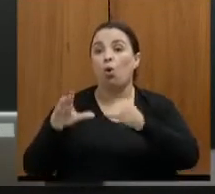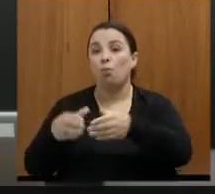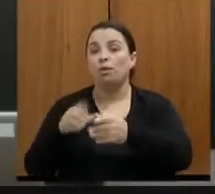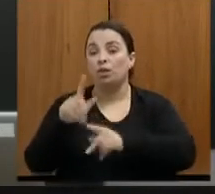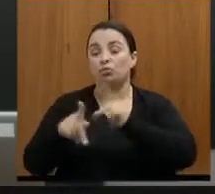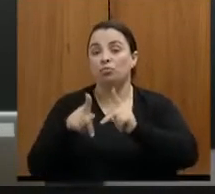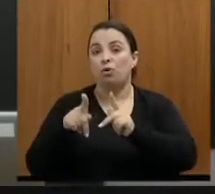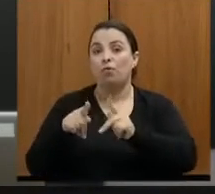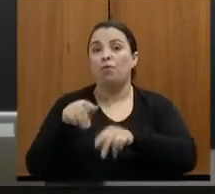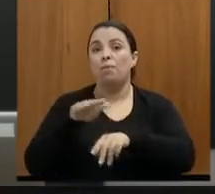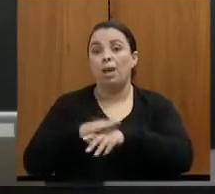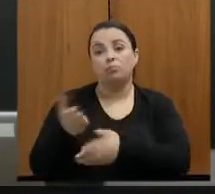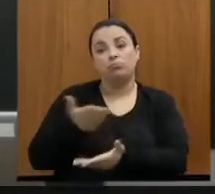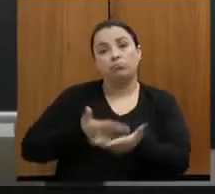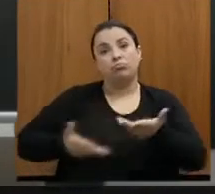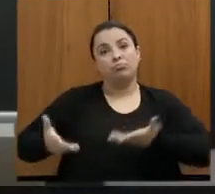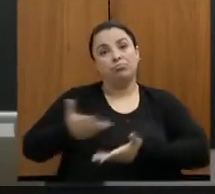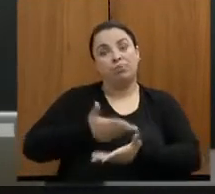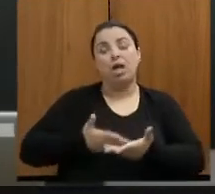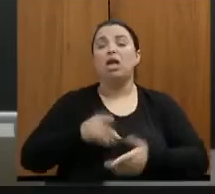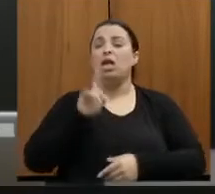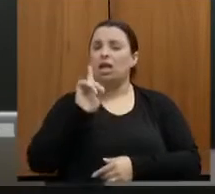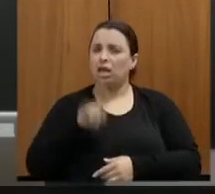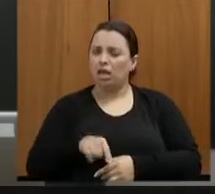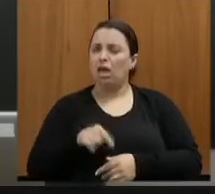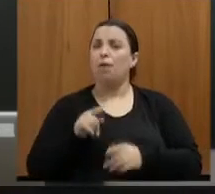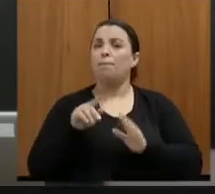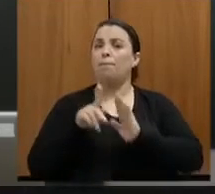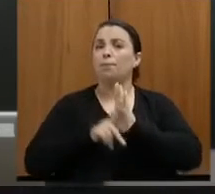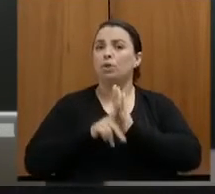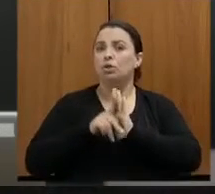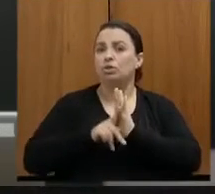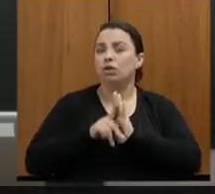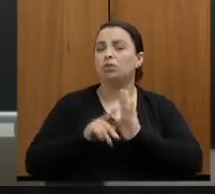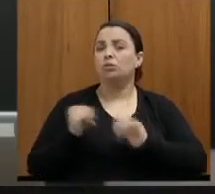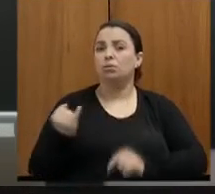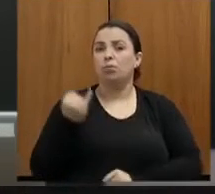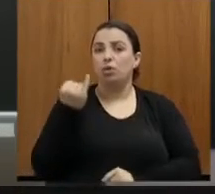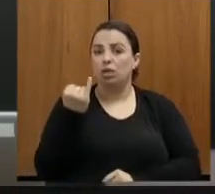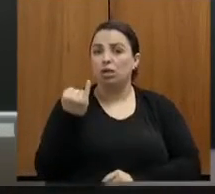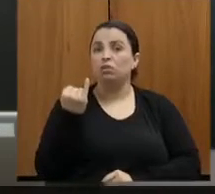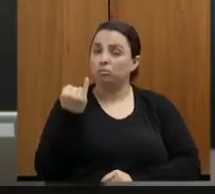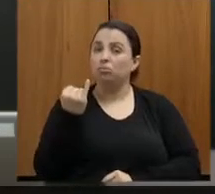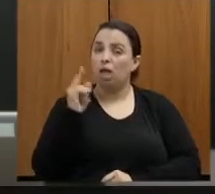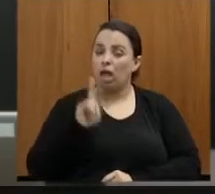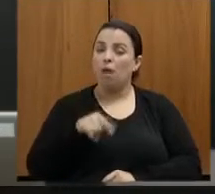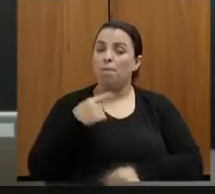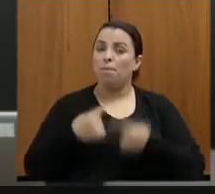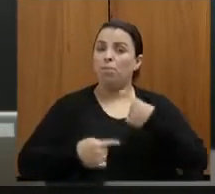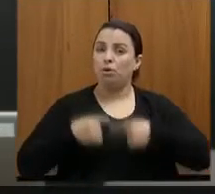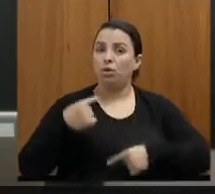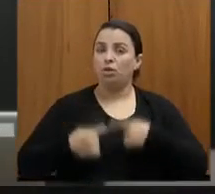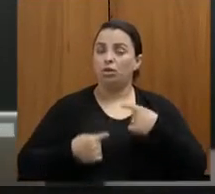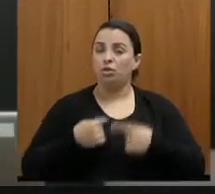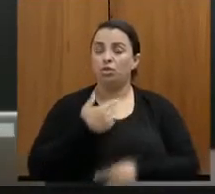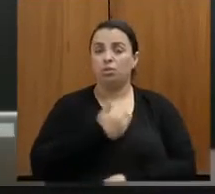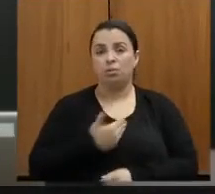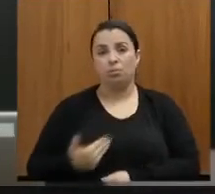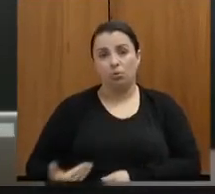projetos importantes, que são políticas públicas, que estão